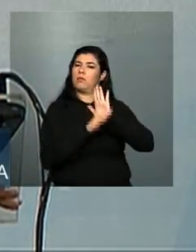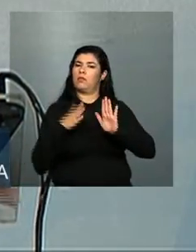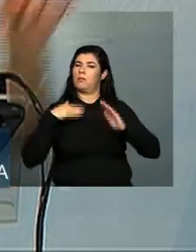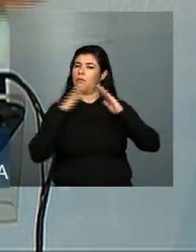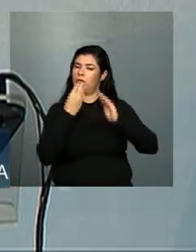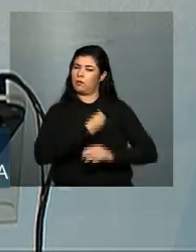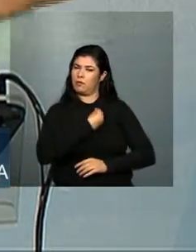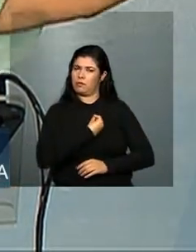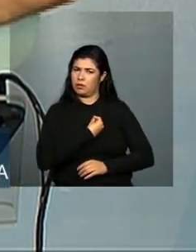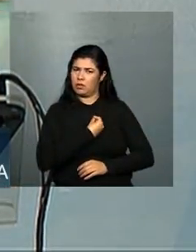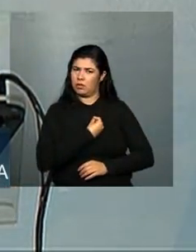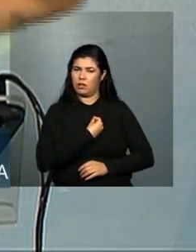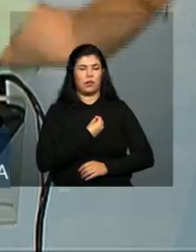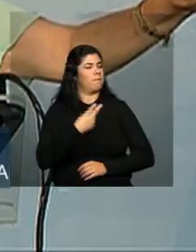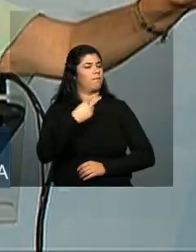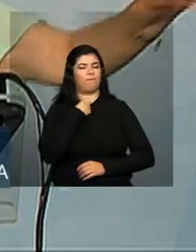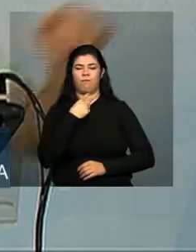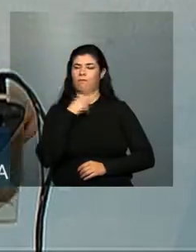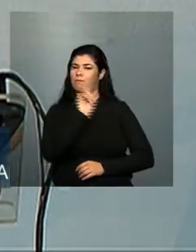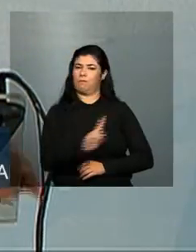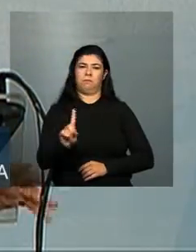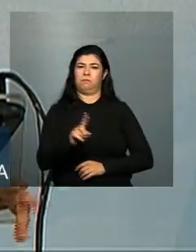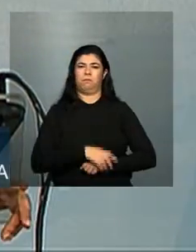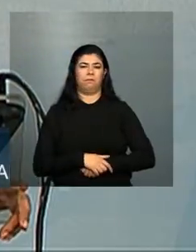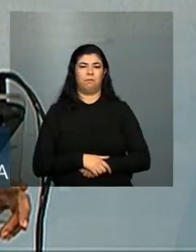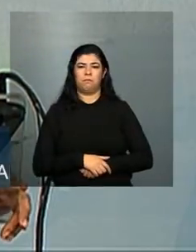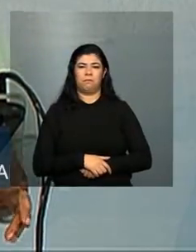Casa Minha Vida. Não vamos, não!